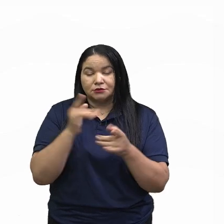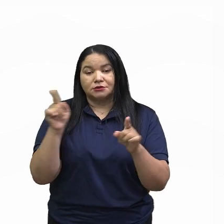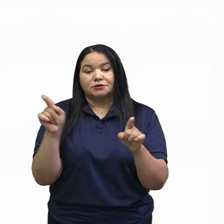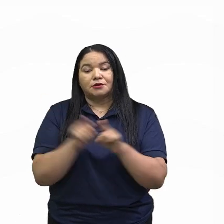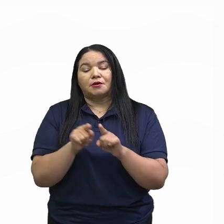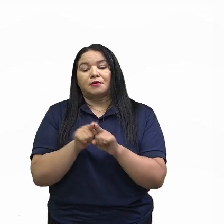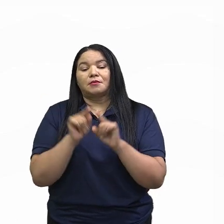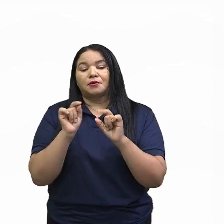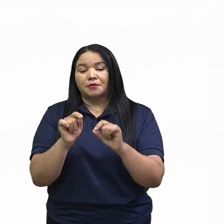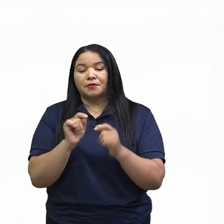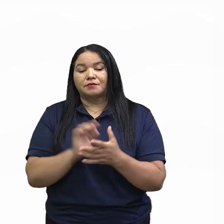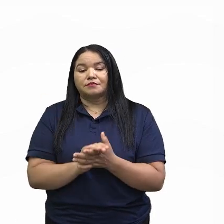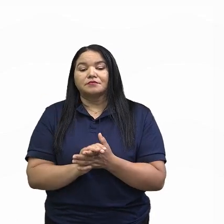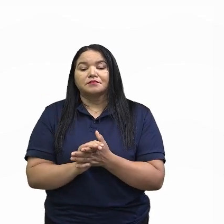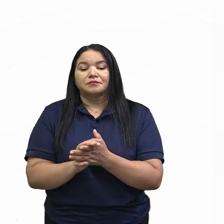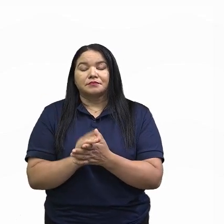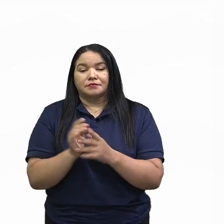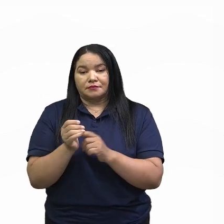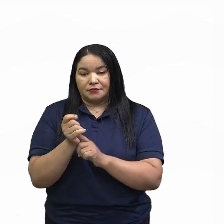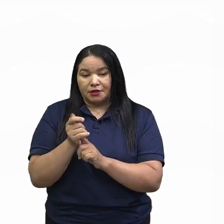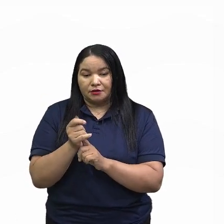cana-de-açúcar, cerca de